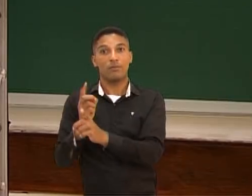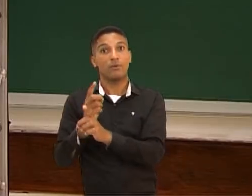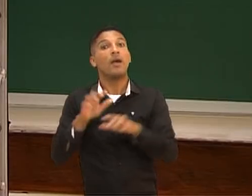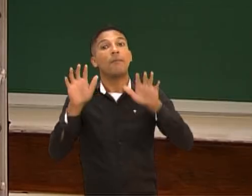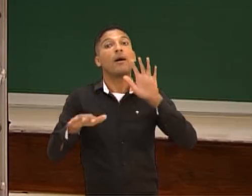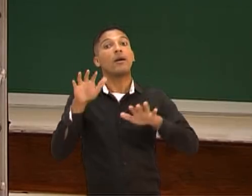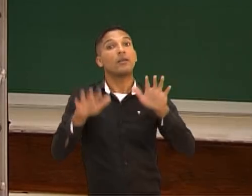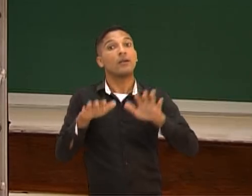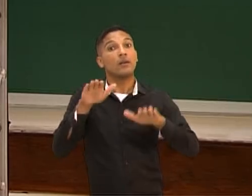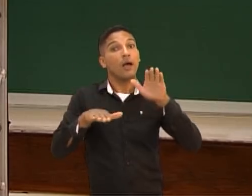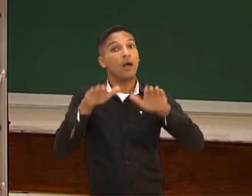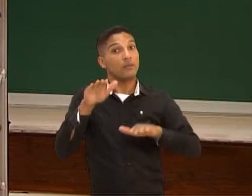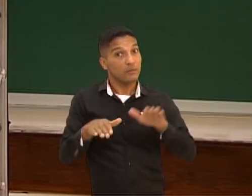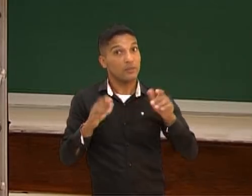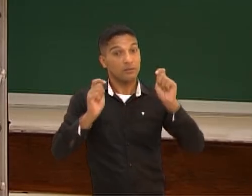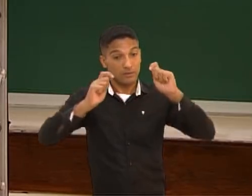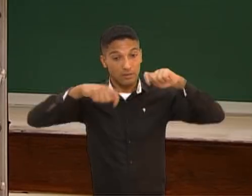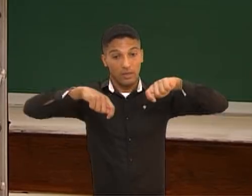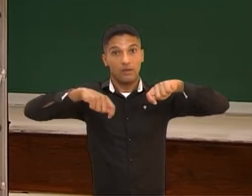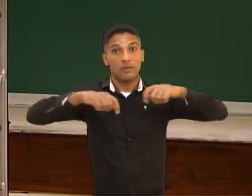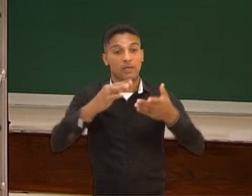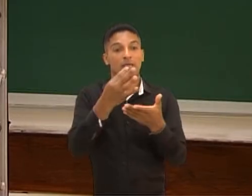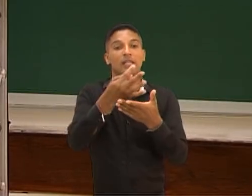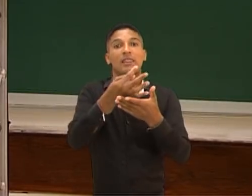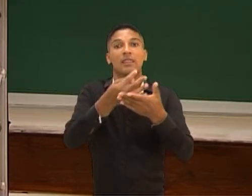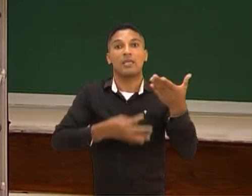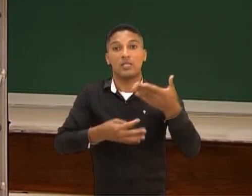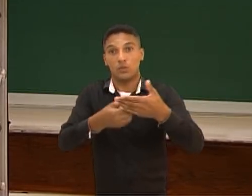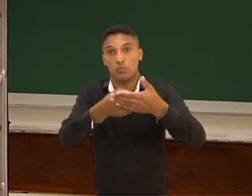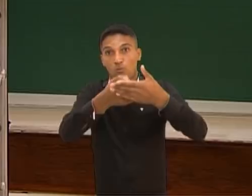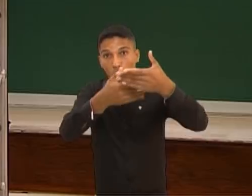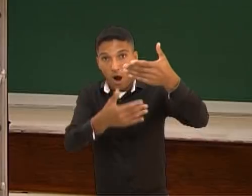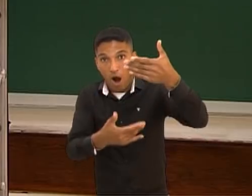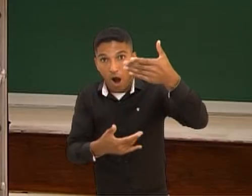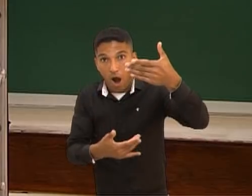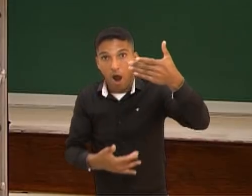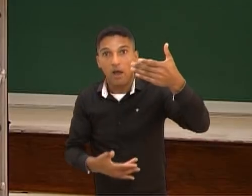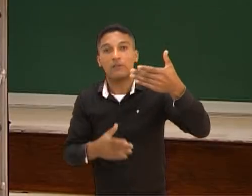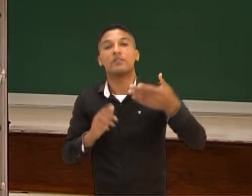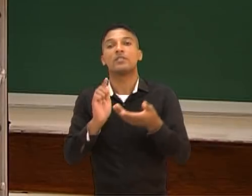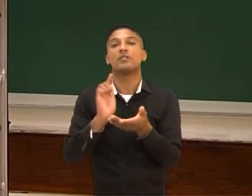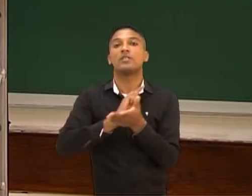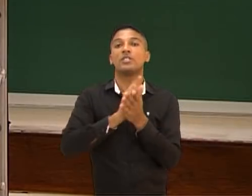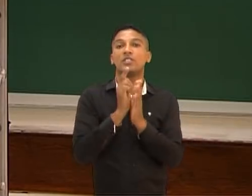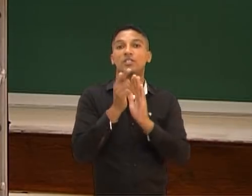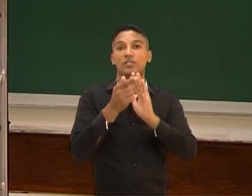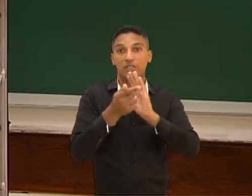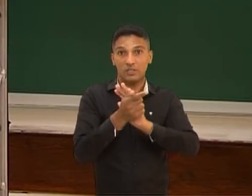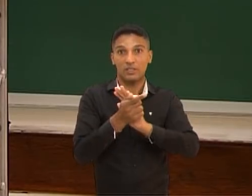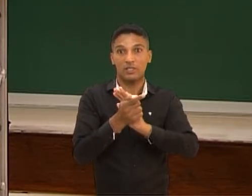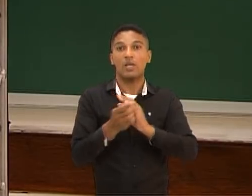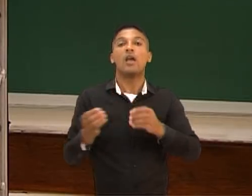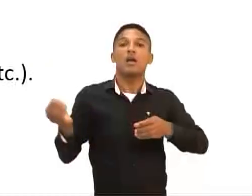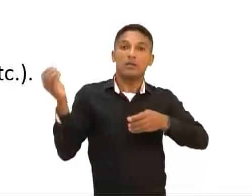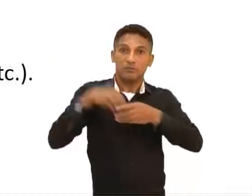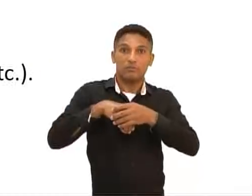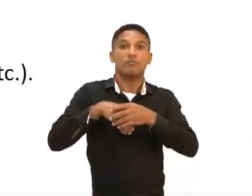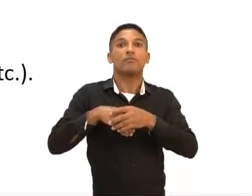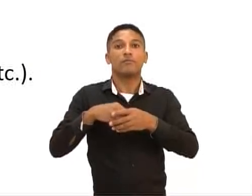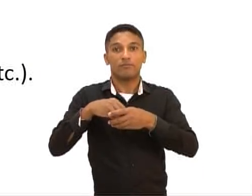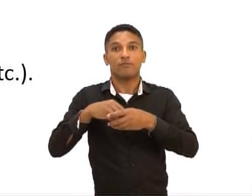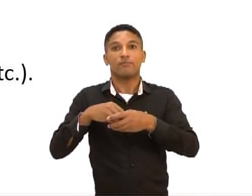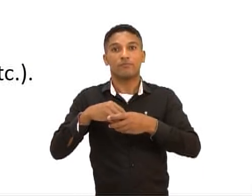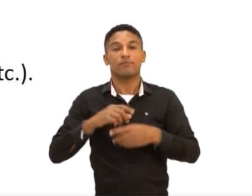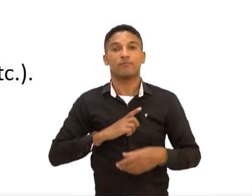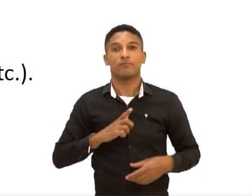inseridos num texto de âmbito maior, certo? Então, aqui vamos analisar as características. A gente tem ali,